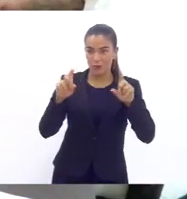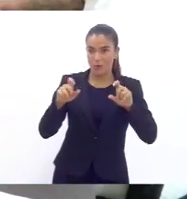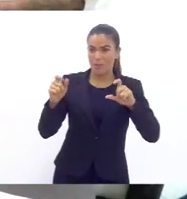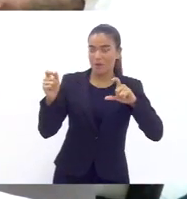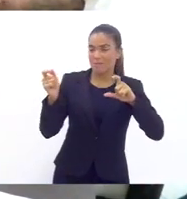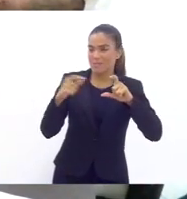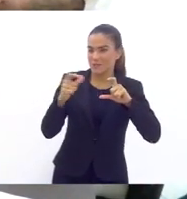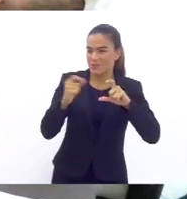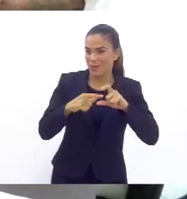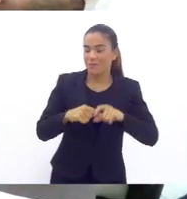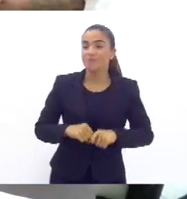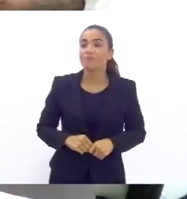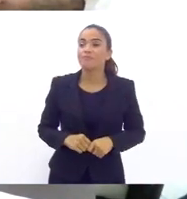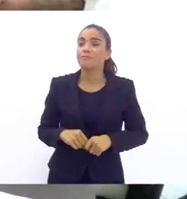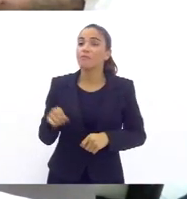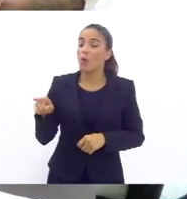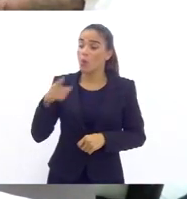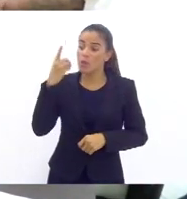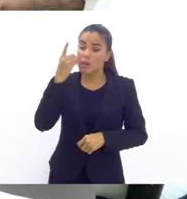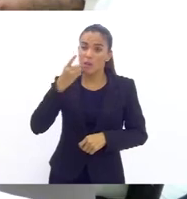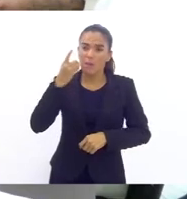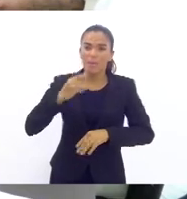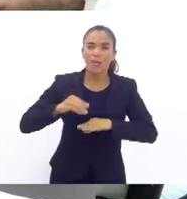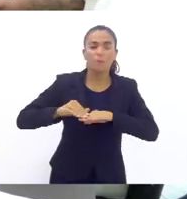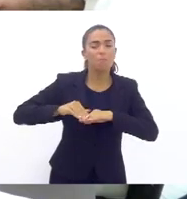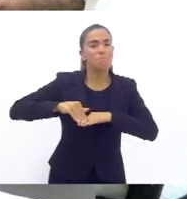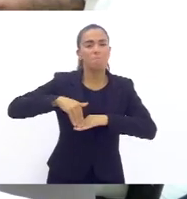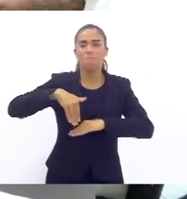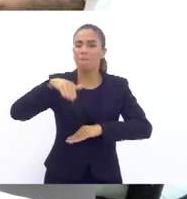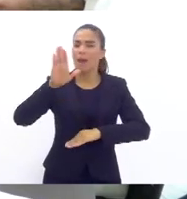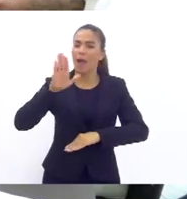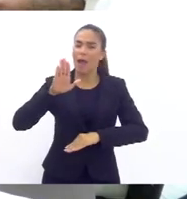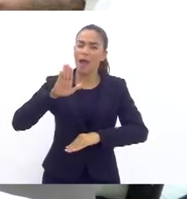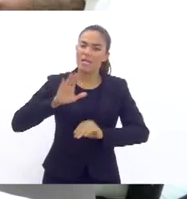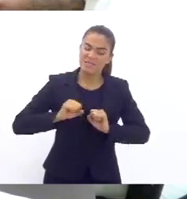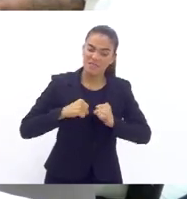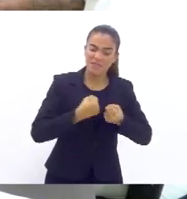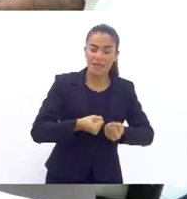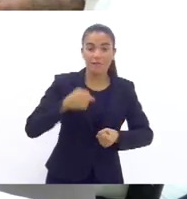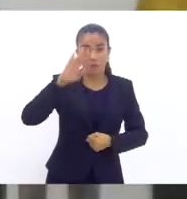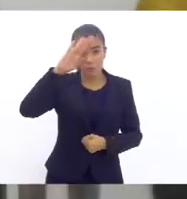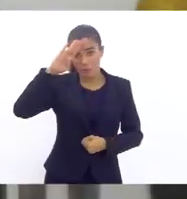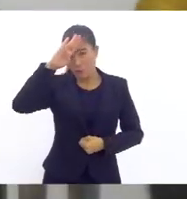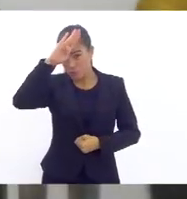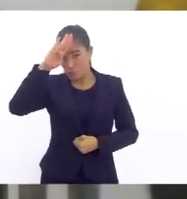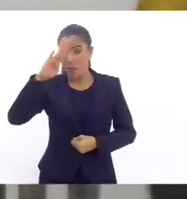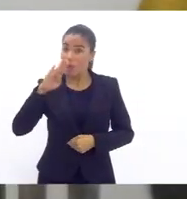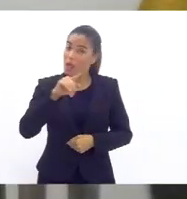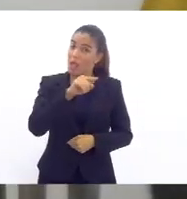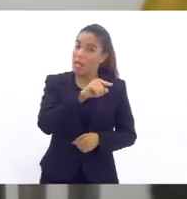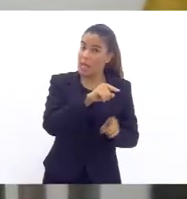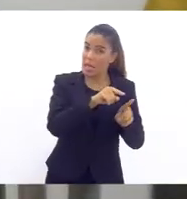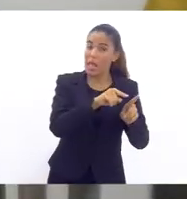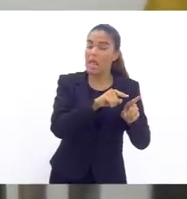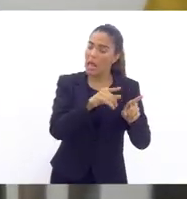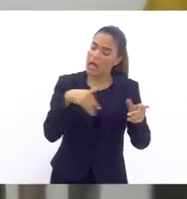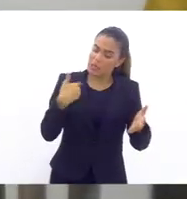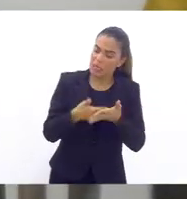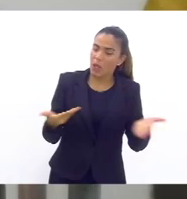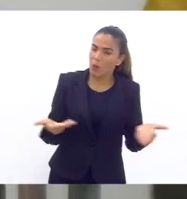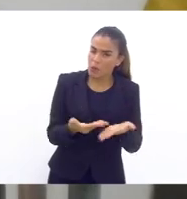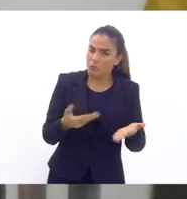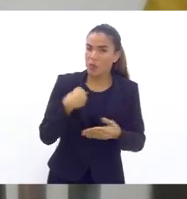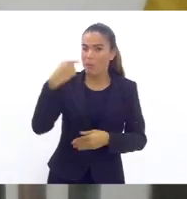lacração os deputados mais bolsonaroistas e tal eles eles hoje